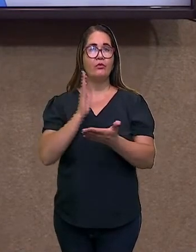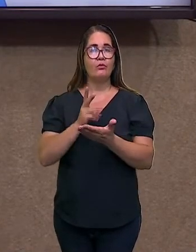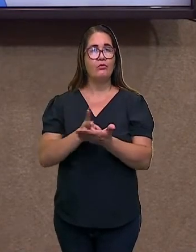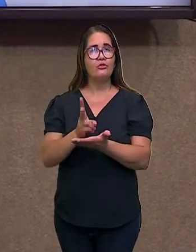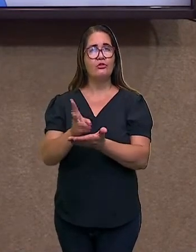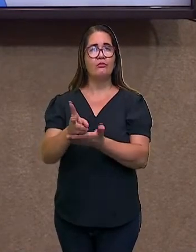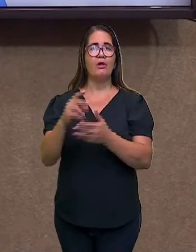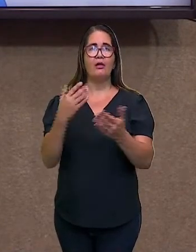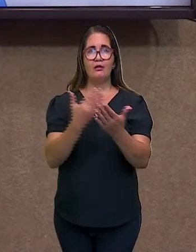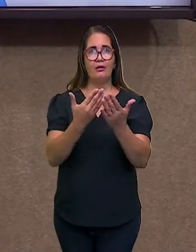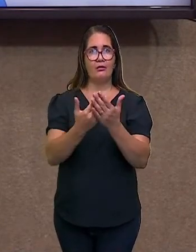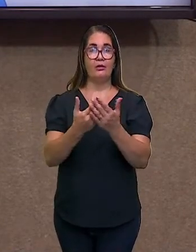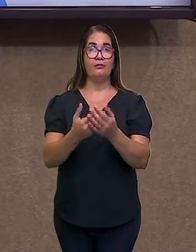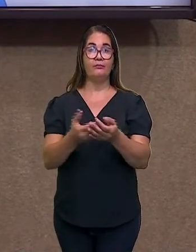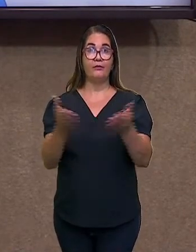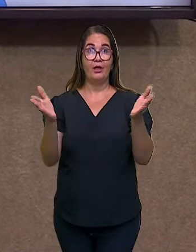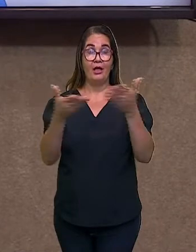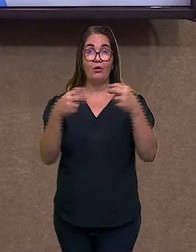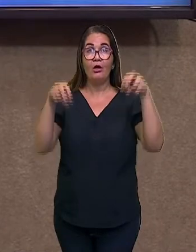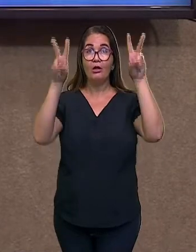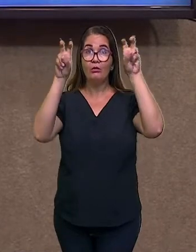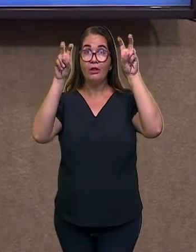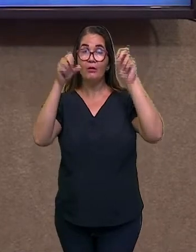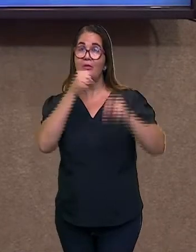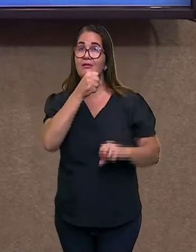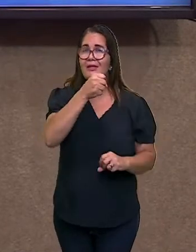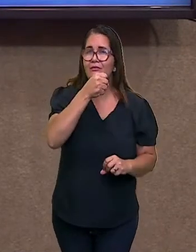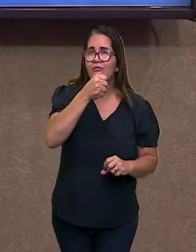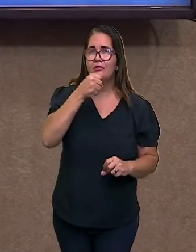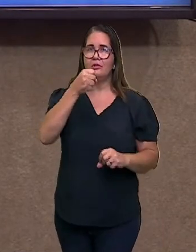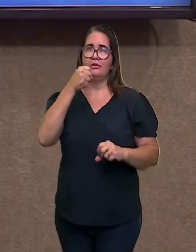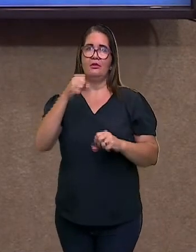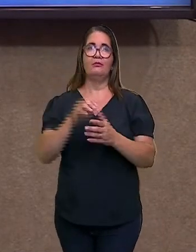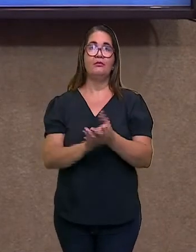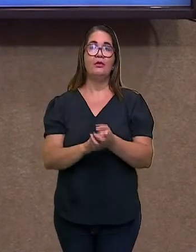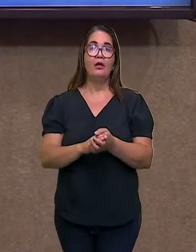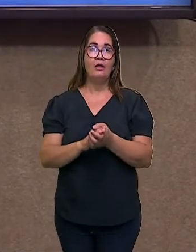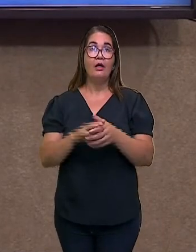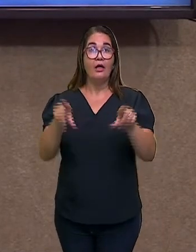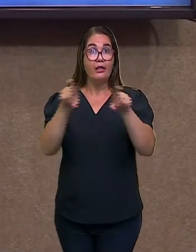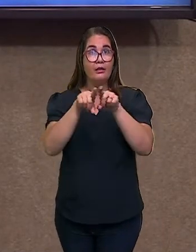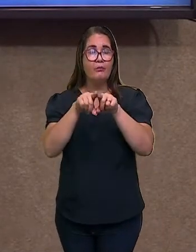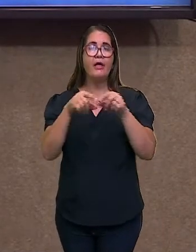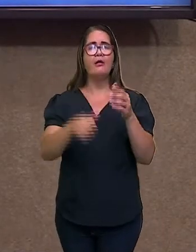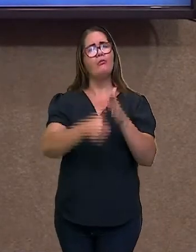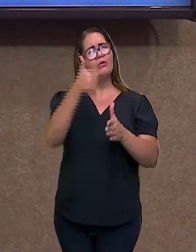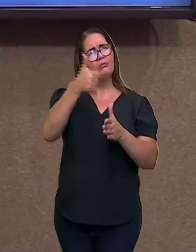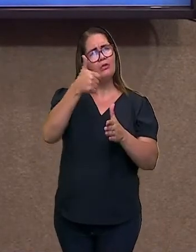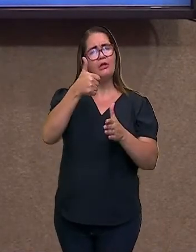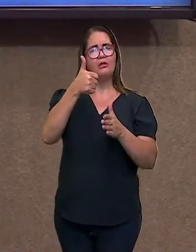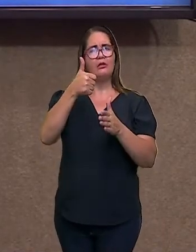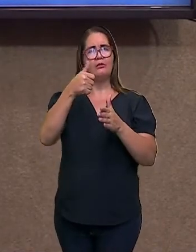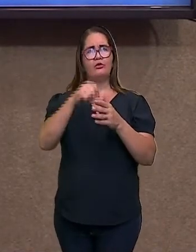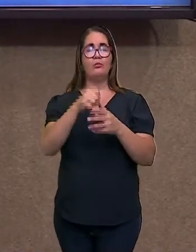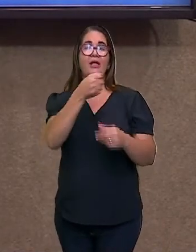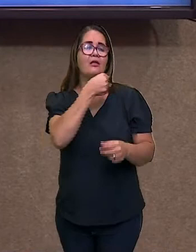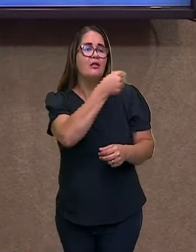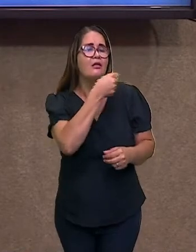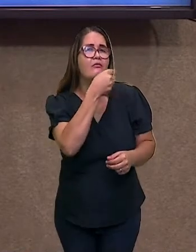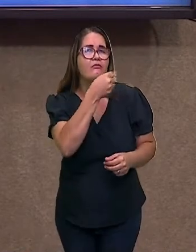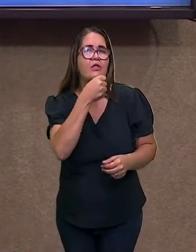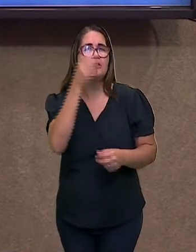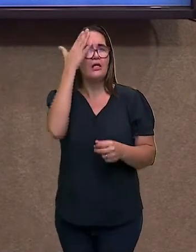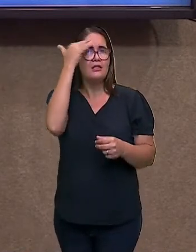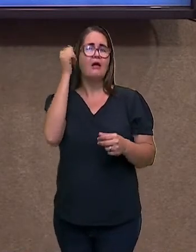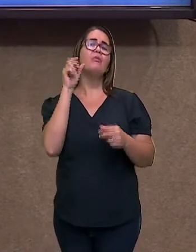de entrevista e reportagem. Então, a primeira coisa sobre a entrevista que a gente tem que saber é que